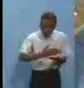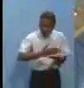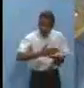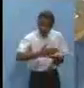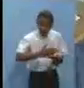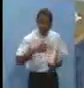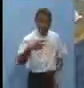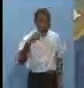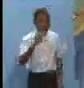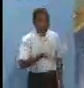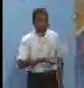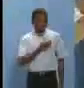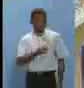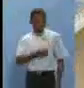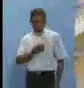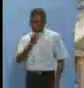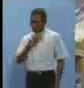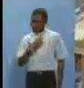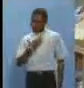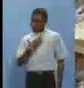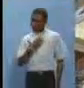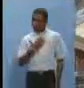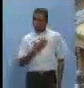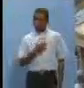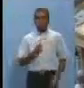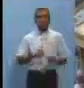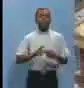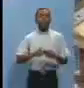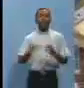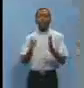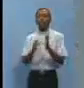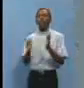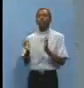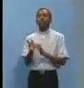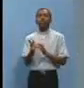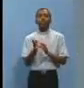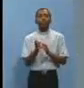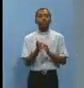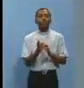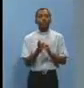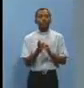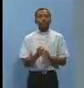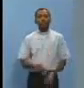roteiro, tranquilamente, Jesus deixou um outro roteiro, está lá. É só olhar.